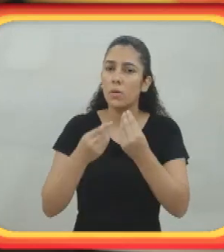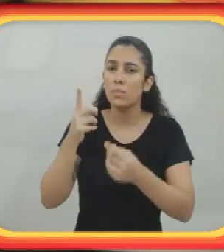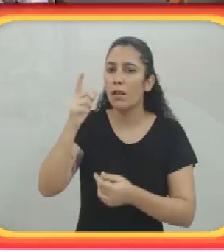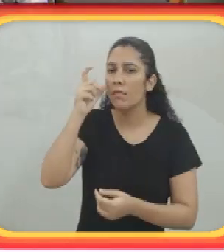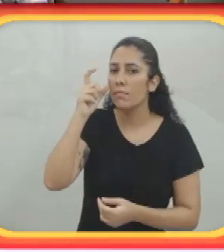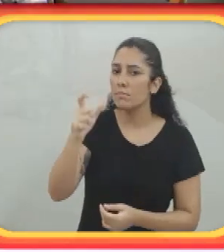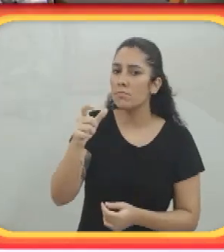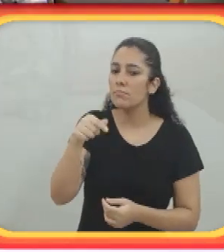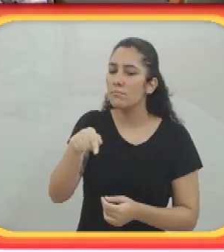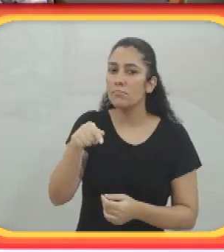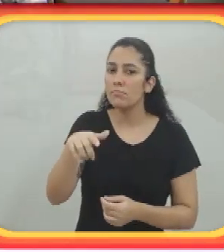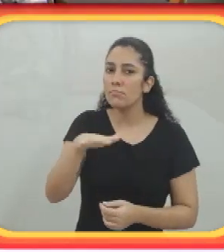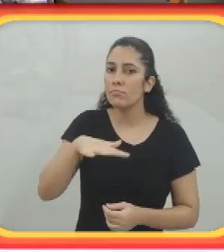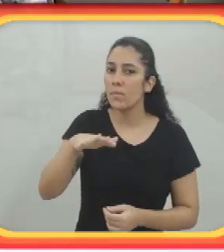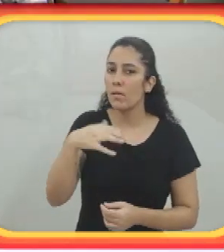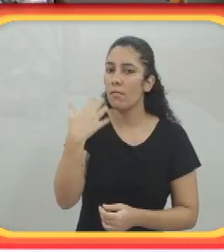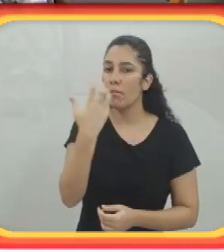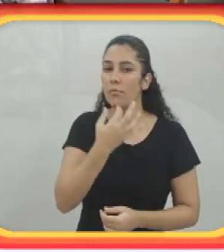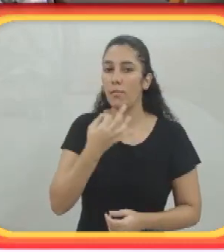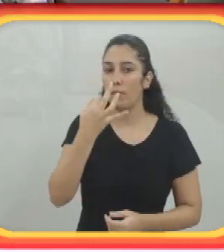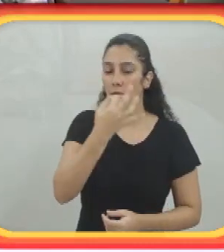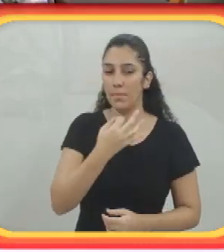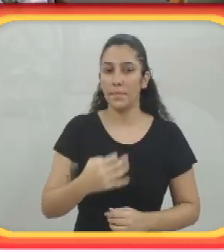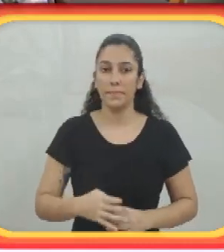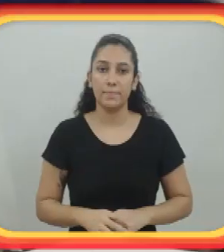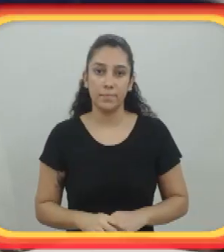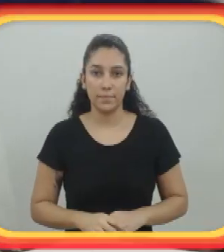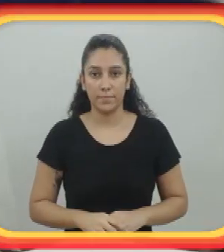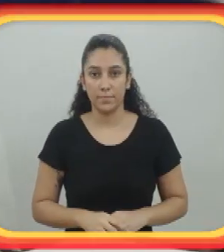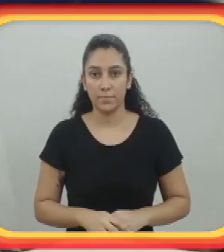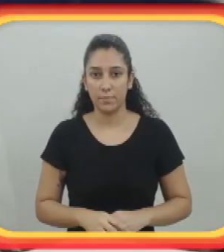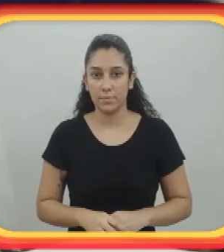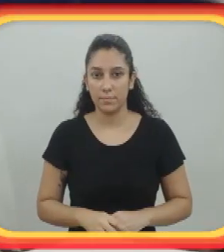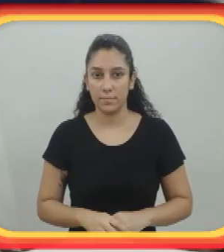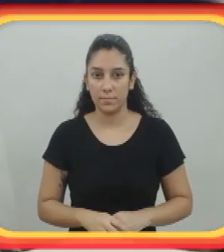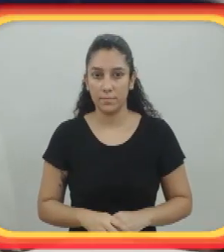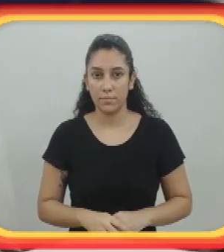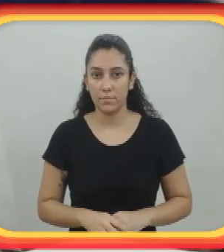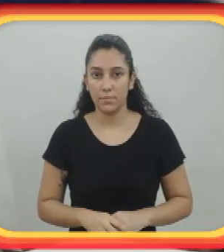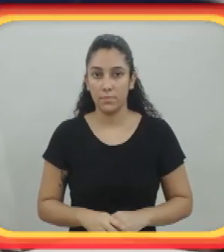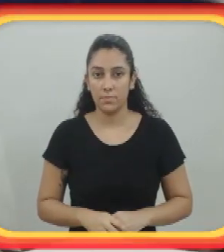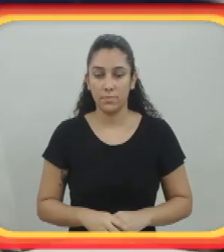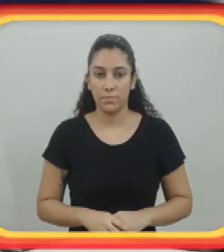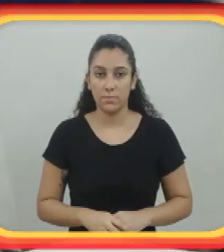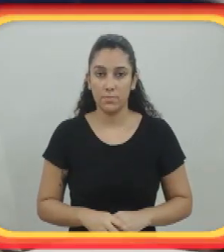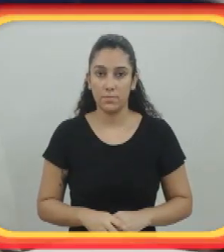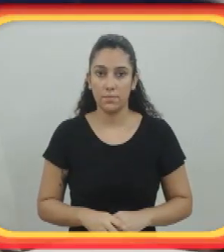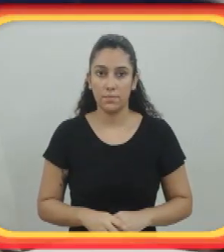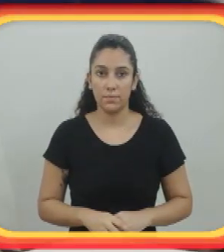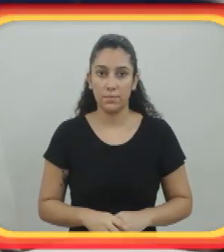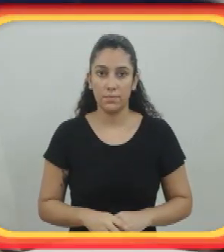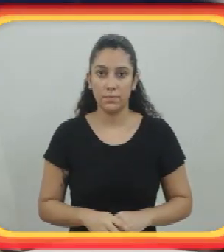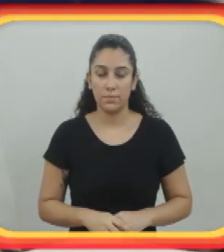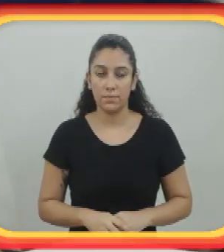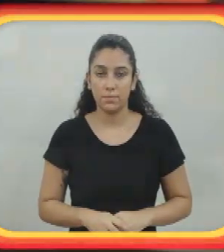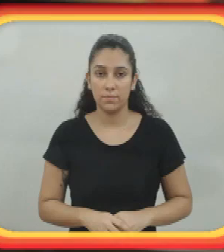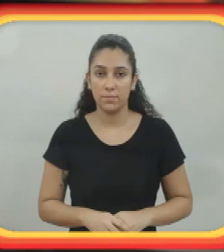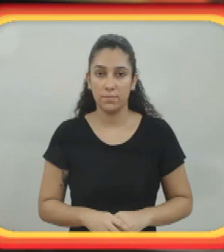lírico, que é uma paixão avassaladora. Como é que você se interessou pelo canto